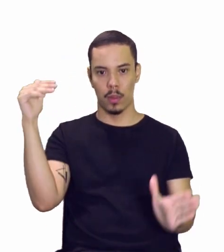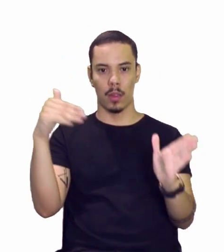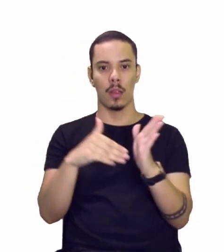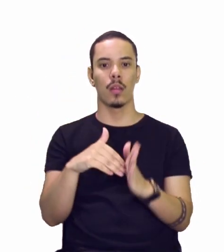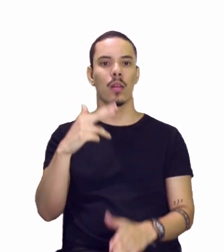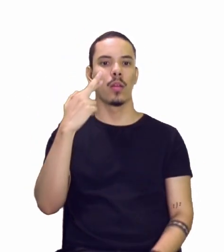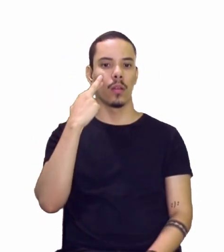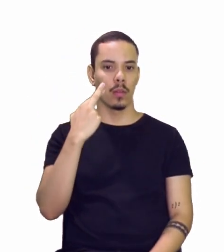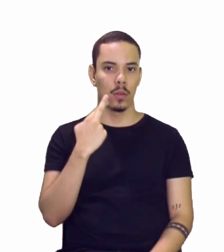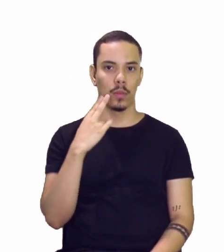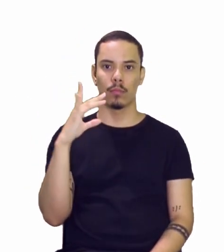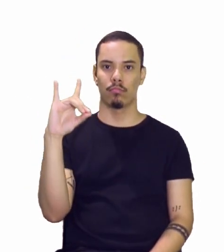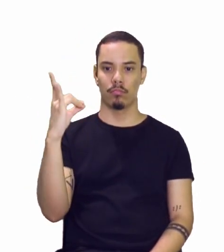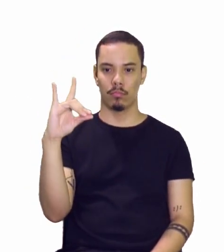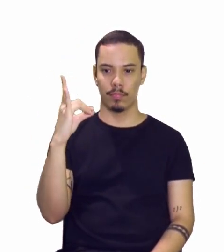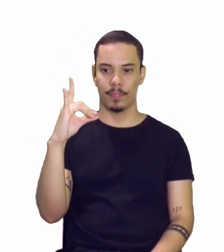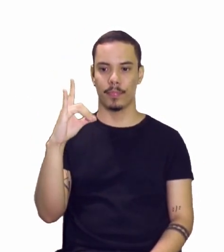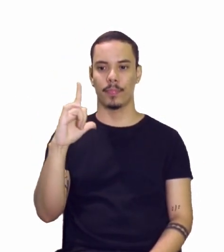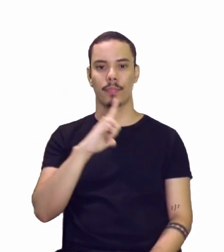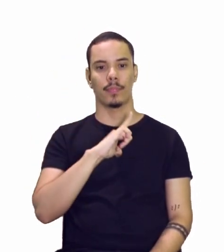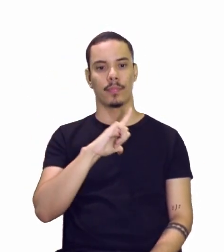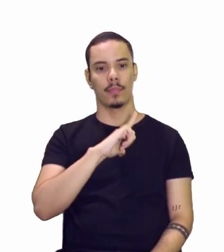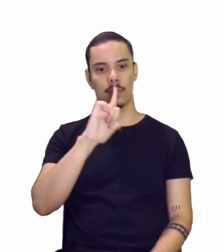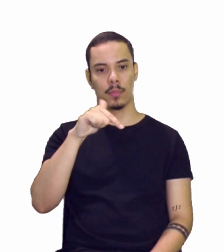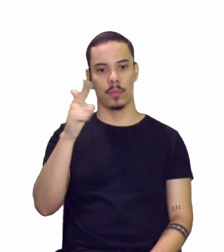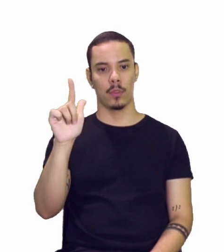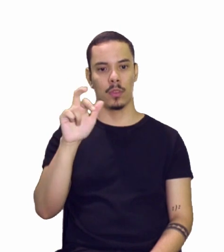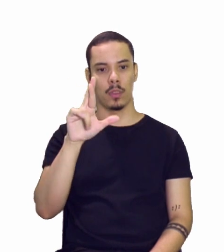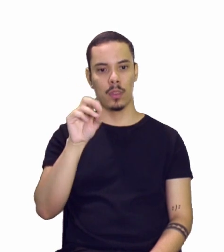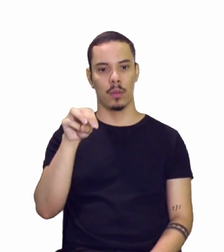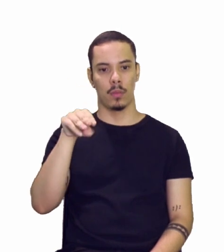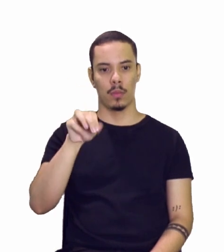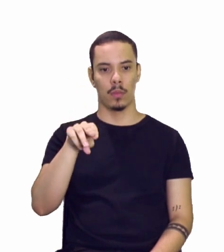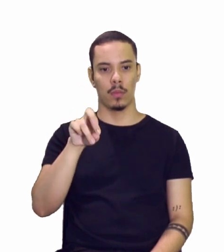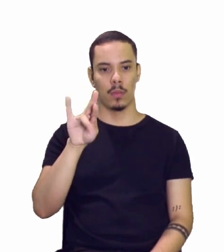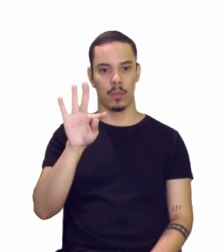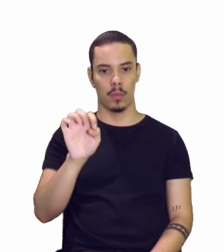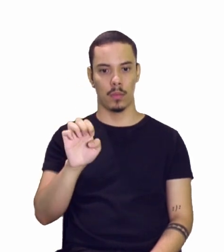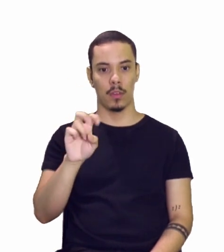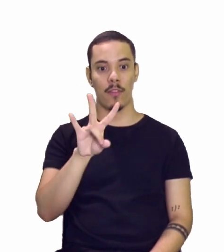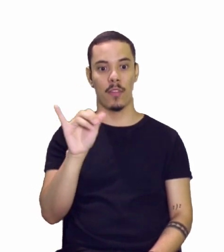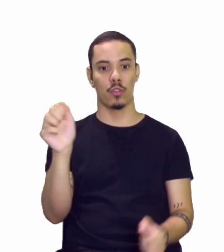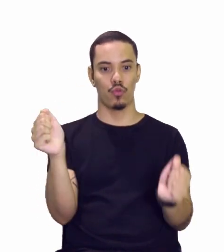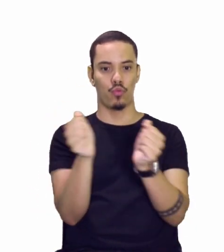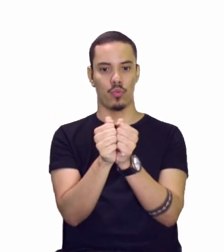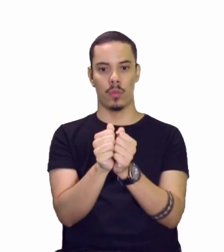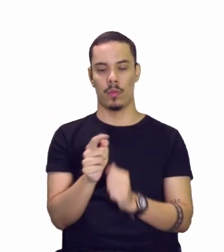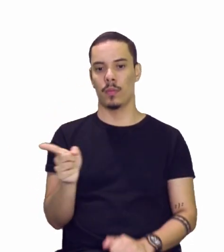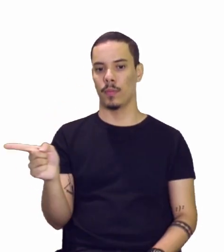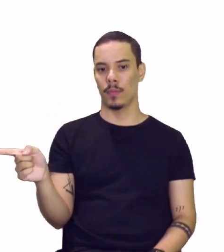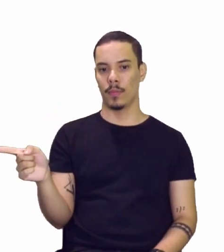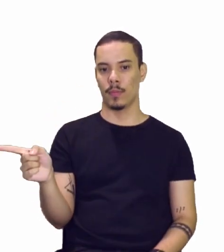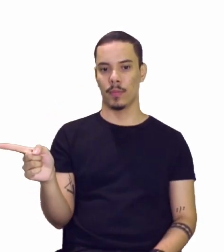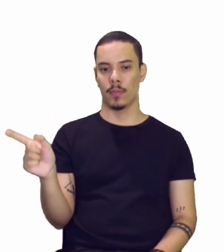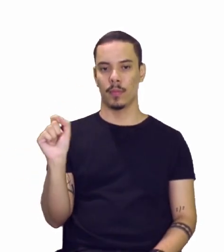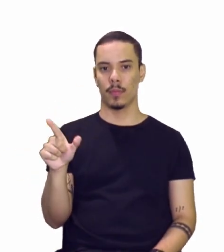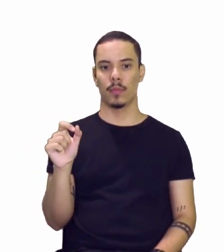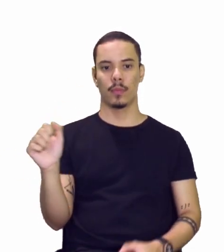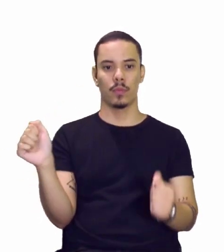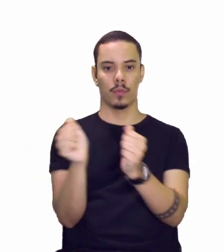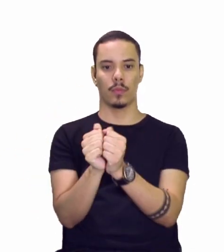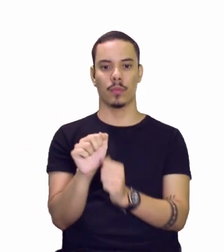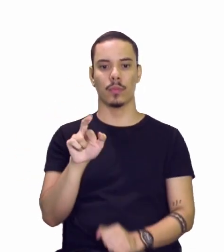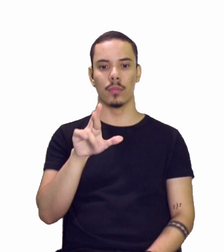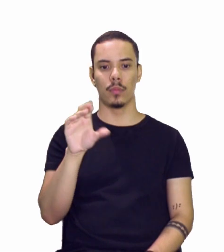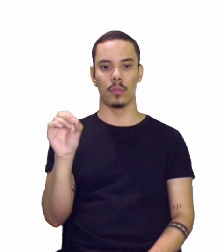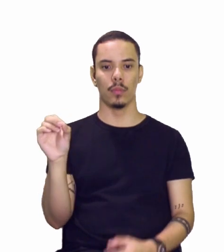Rondônia, Bolívia. Aqui você tem o rio Mamoré. Observe que esse Guaporé vai juntar com o Mamoré aqui, ó. A partir daqui, eu